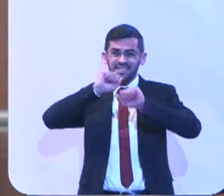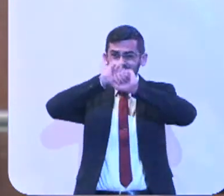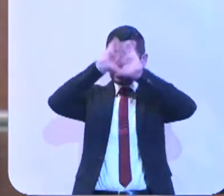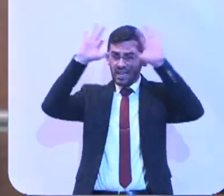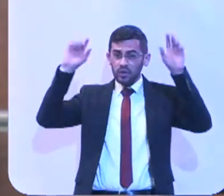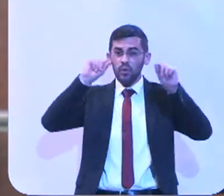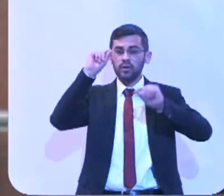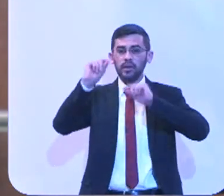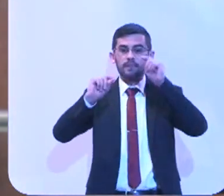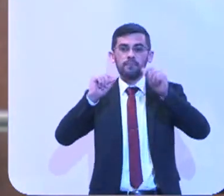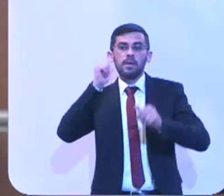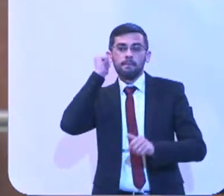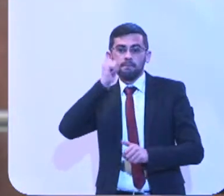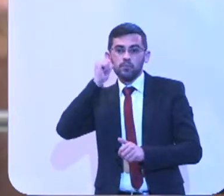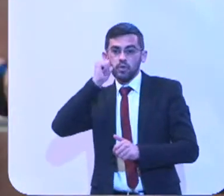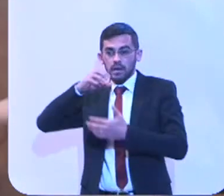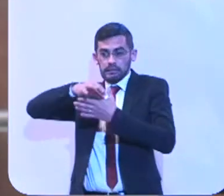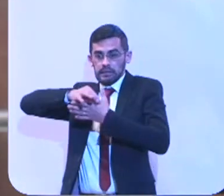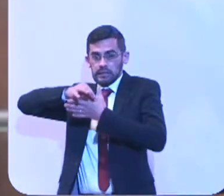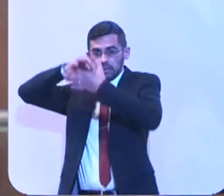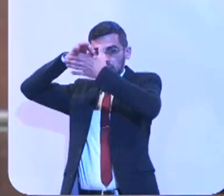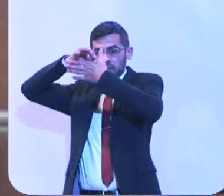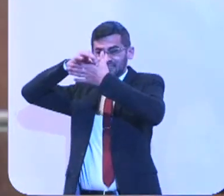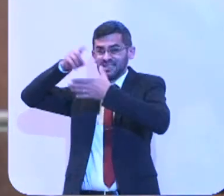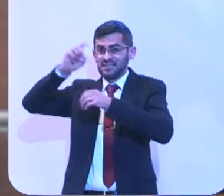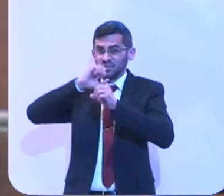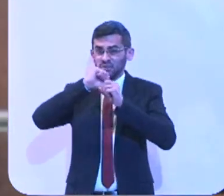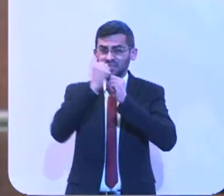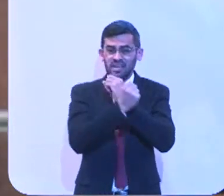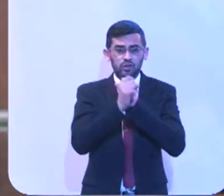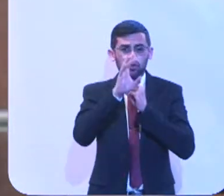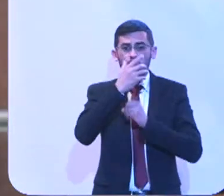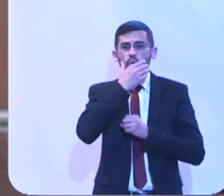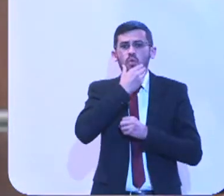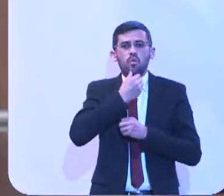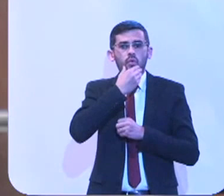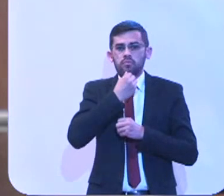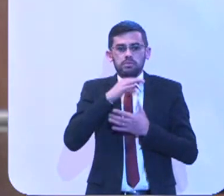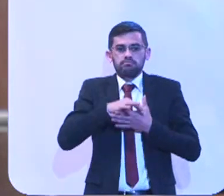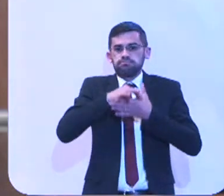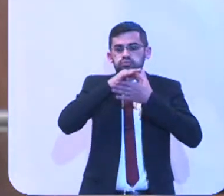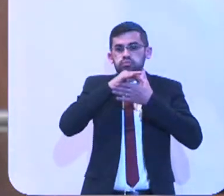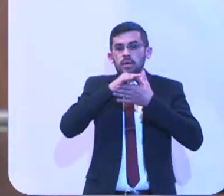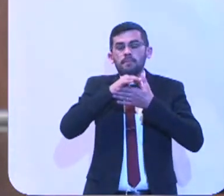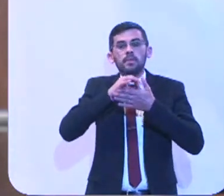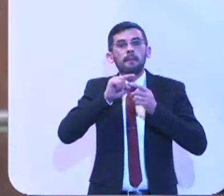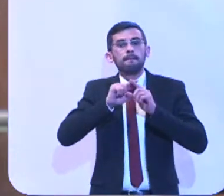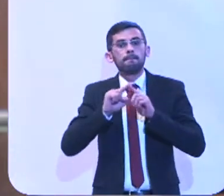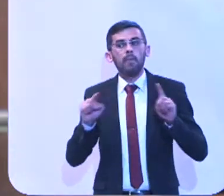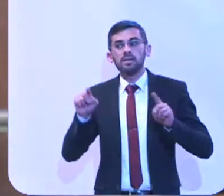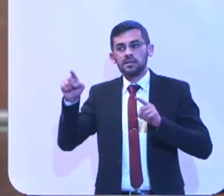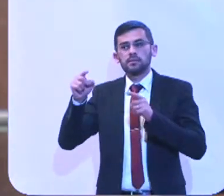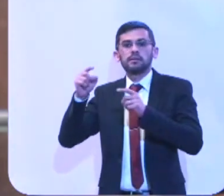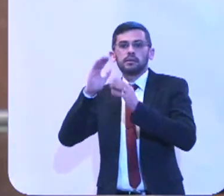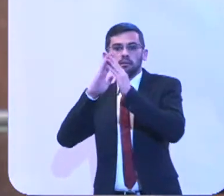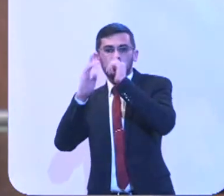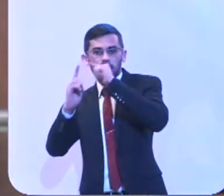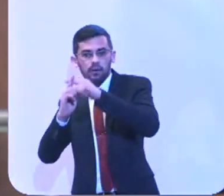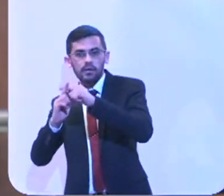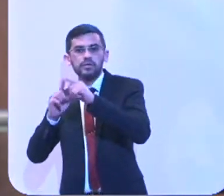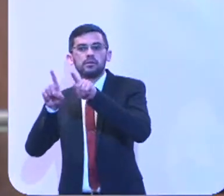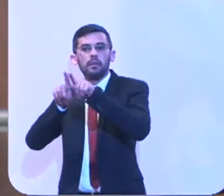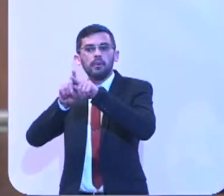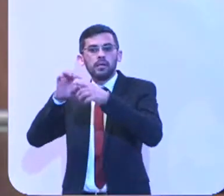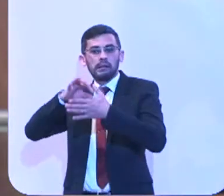colocar mulheres para liderar. Uma sociedade machista. Como assim? As mulheres liderarem grupos pequenos,